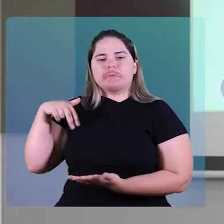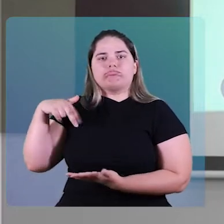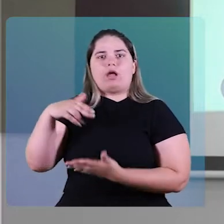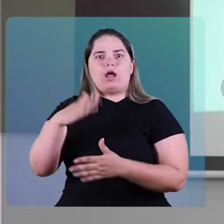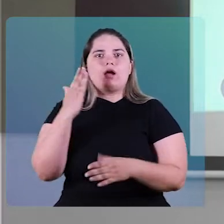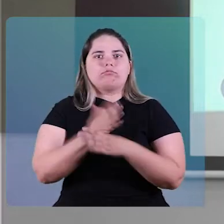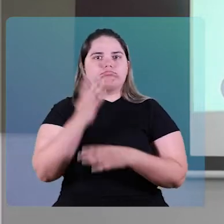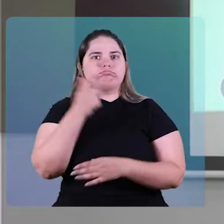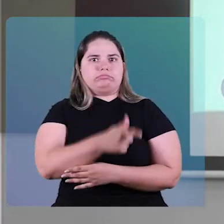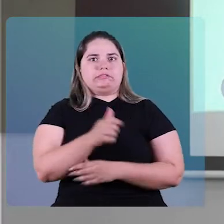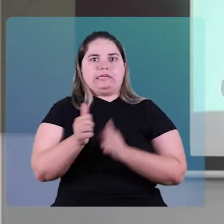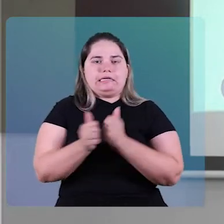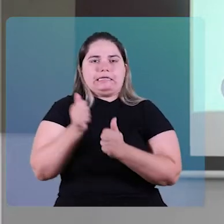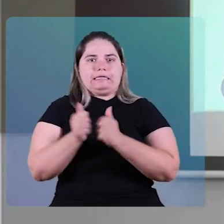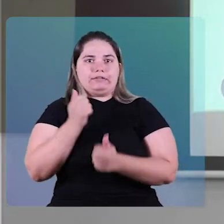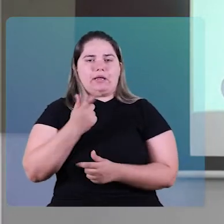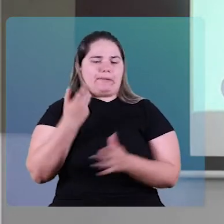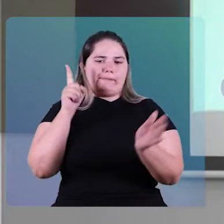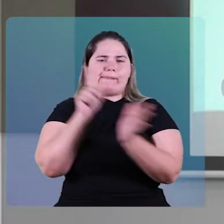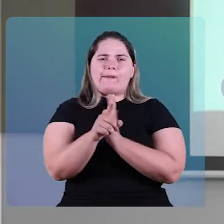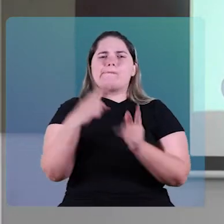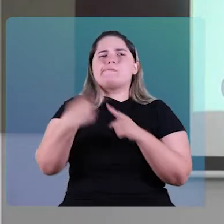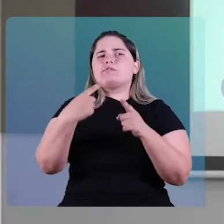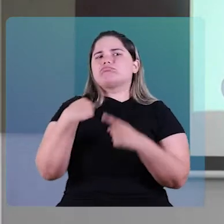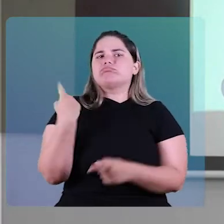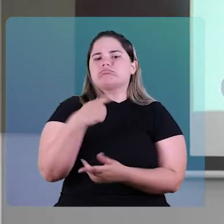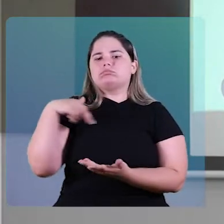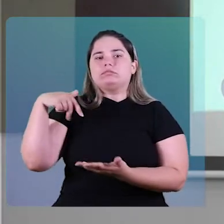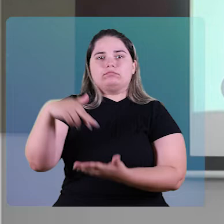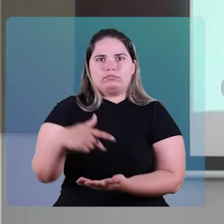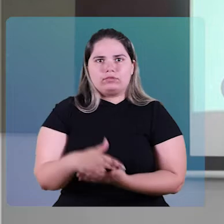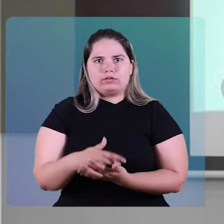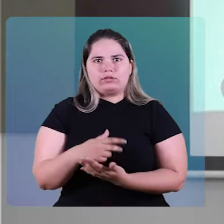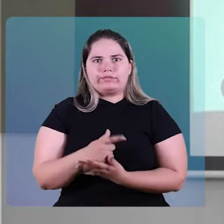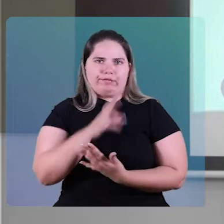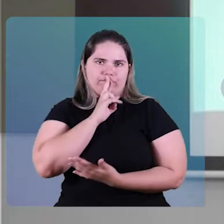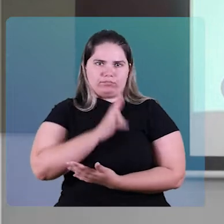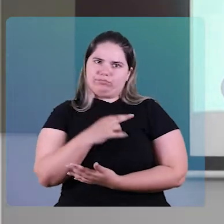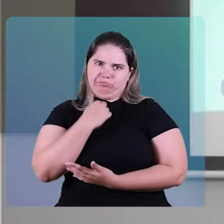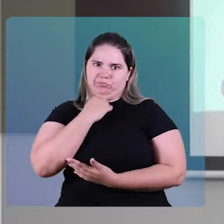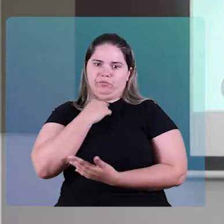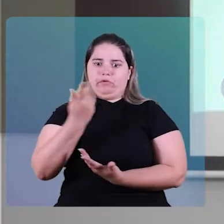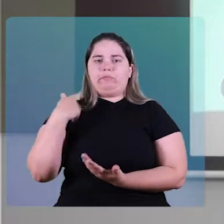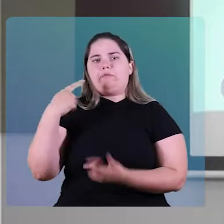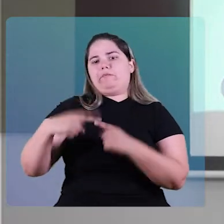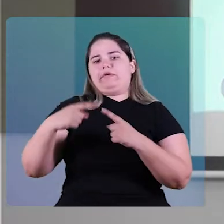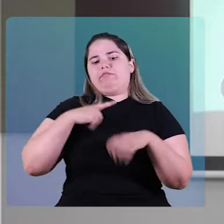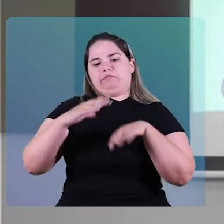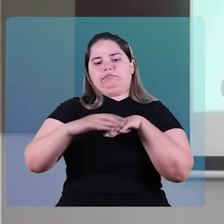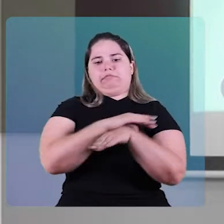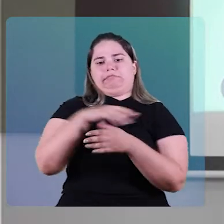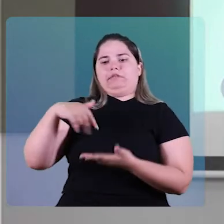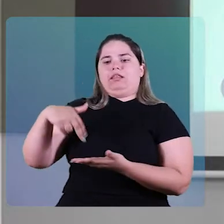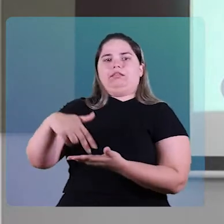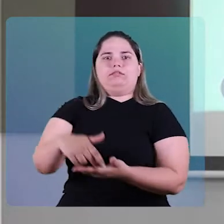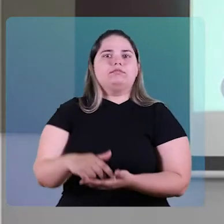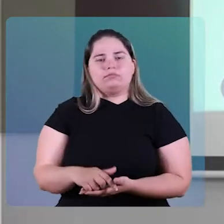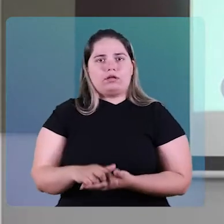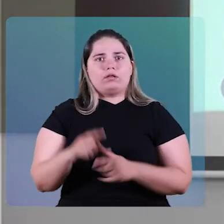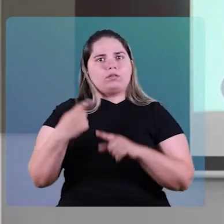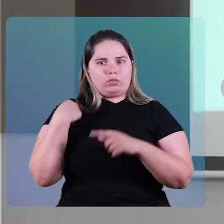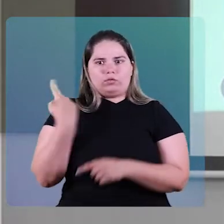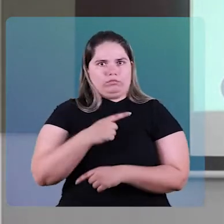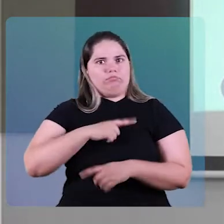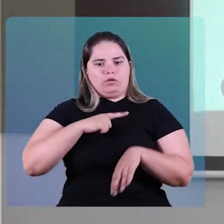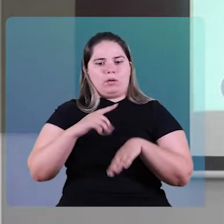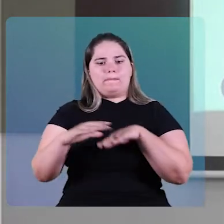perguntazinha simples, por que nós andamos? Não pode ser a resposta, porque nós temos perna, né? Porque nós temos perna, mas poderíamos